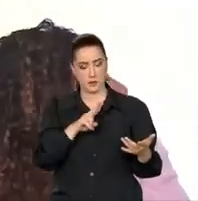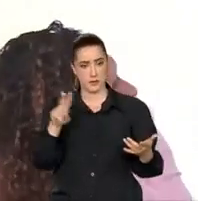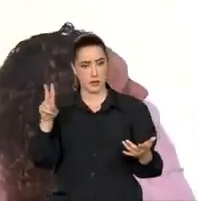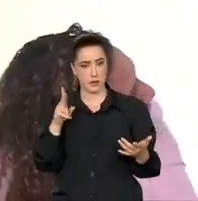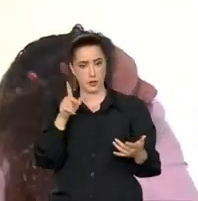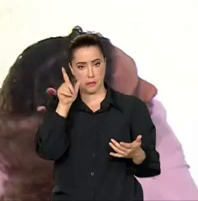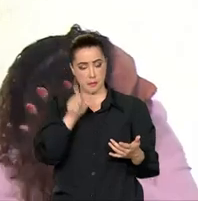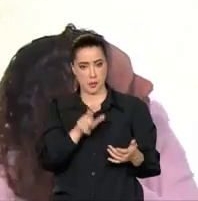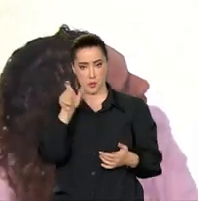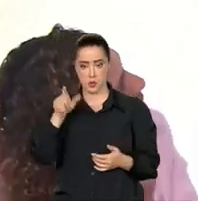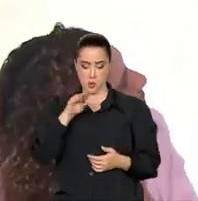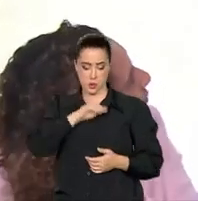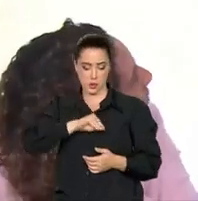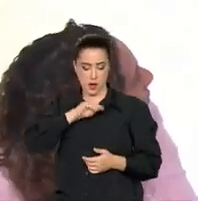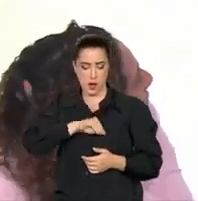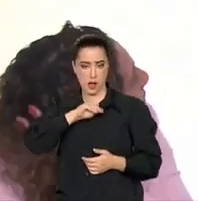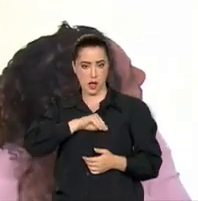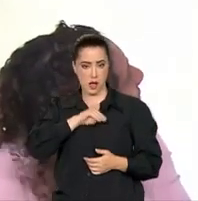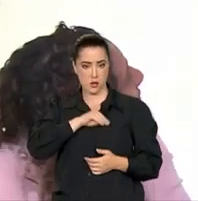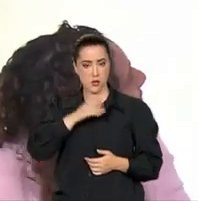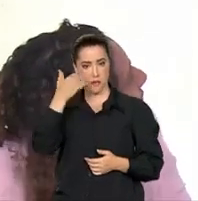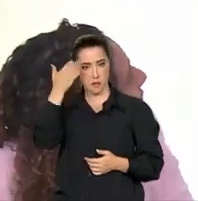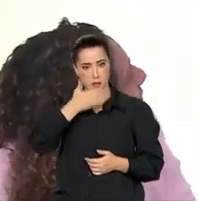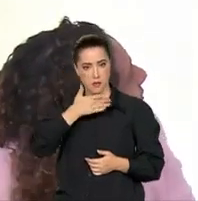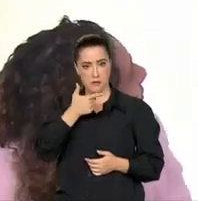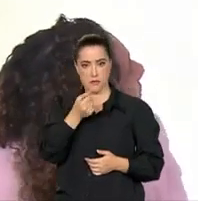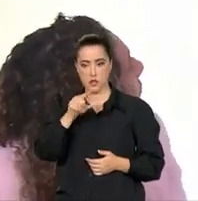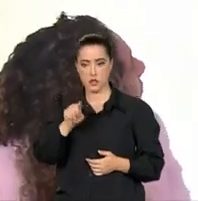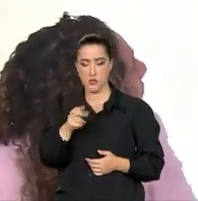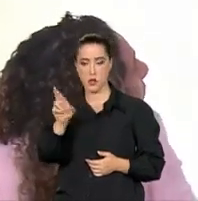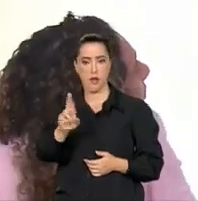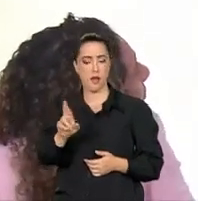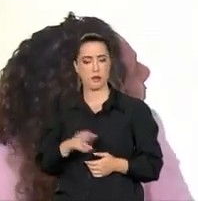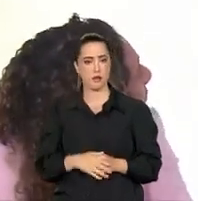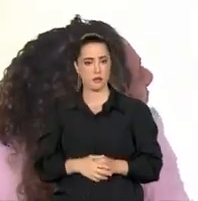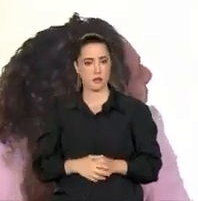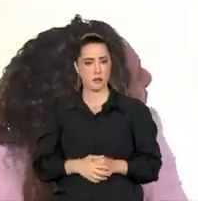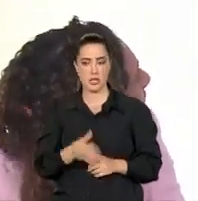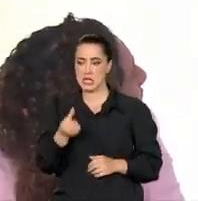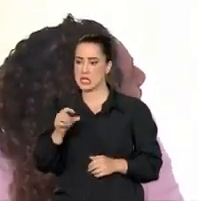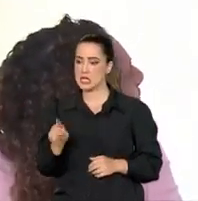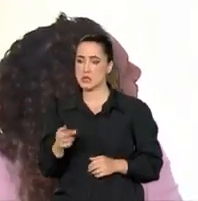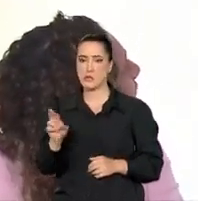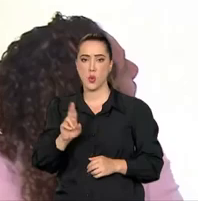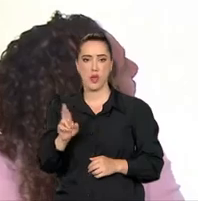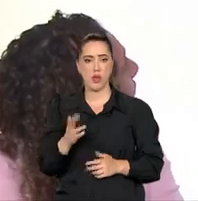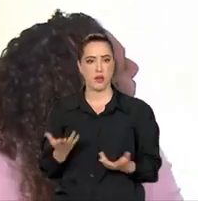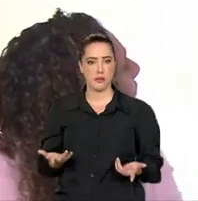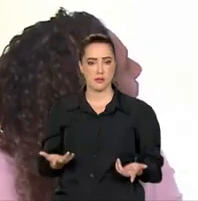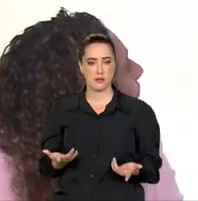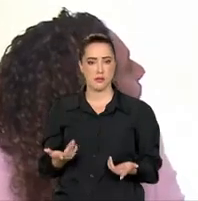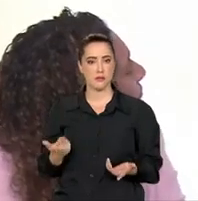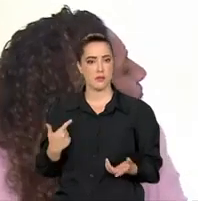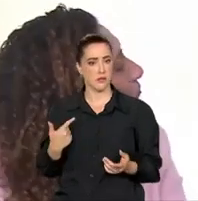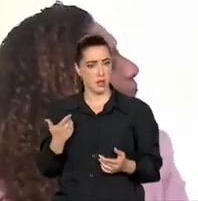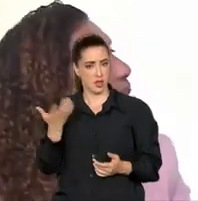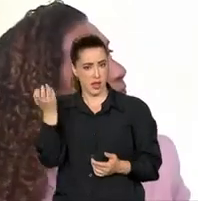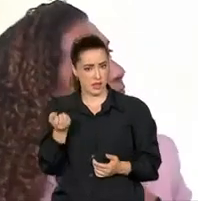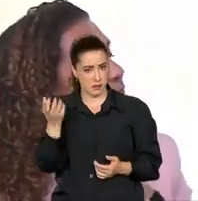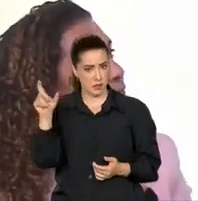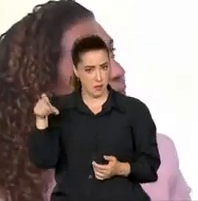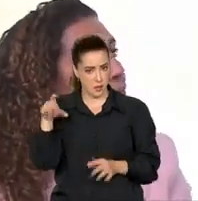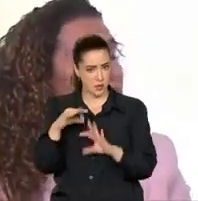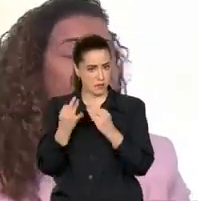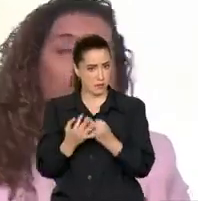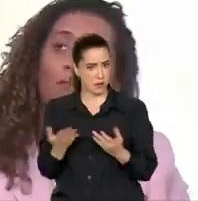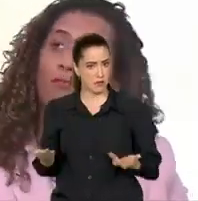com salário mensal comprovado de 20 mil reais, 6 mil reais, sei lá quanto, e recebendo